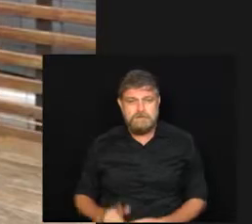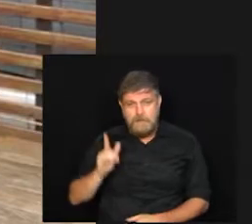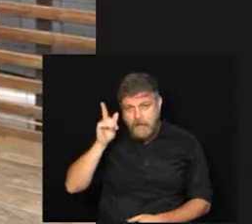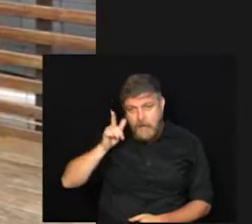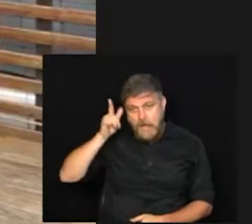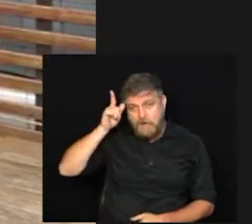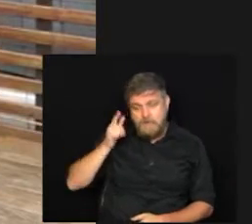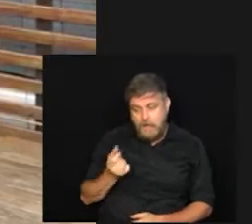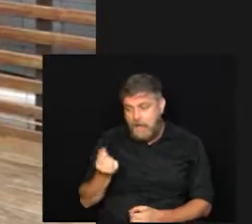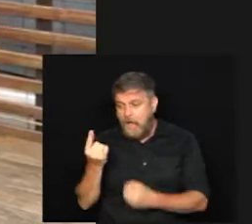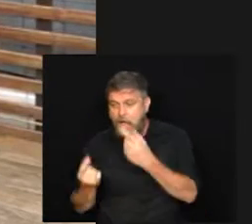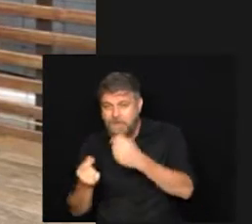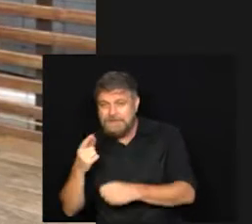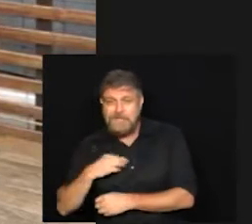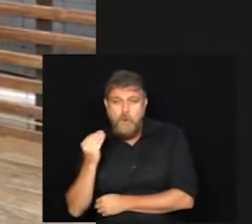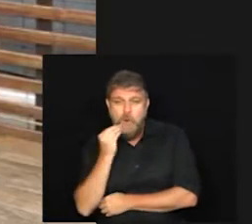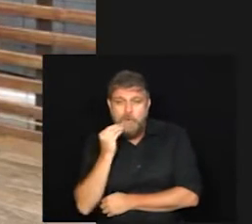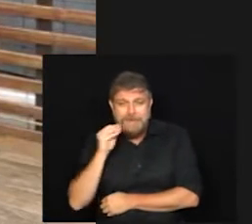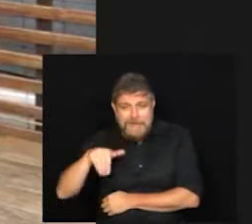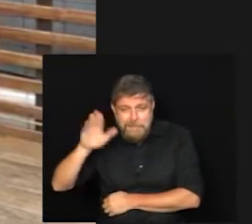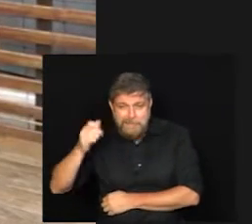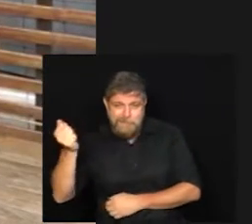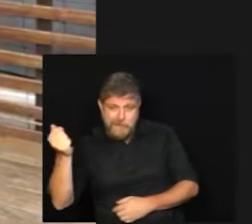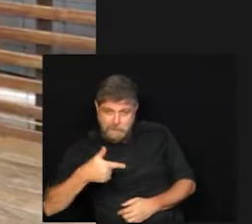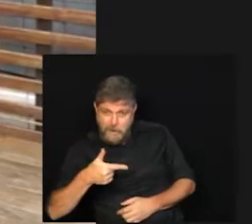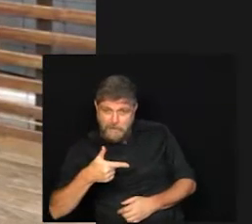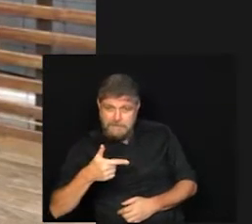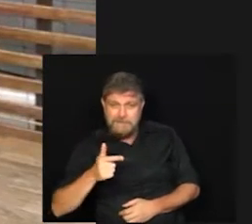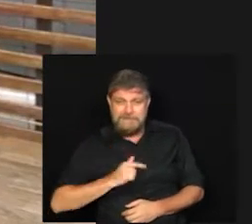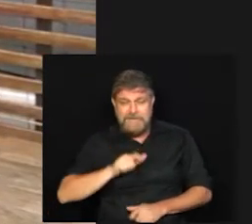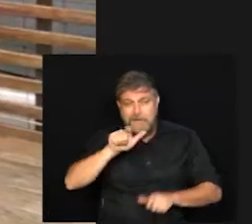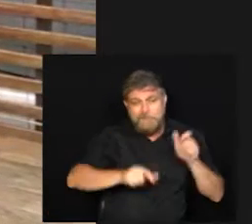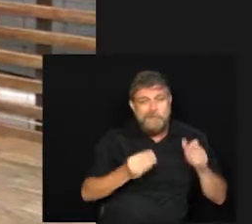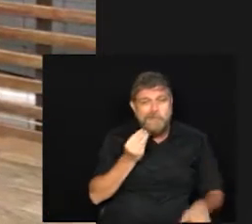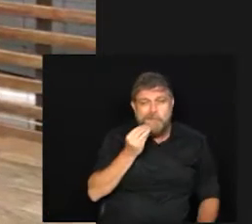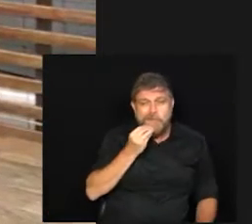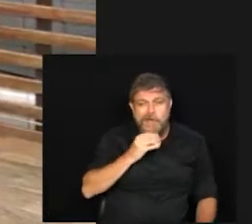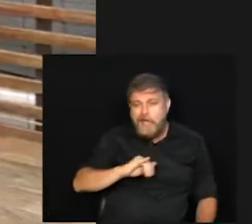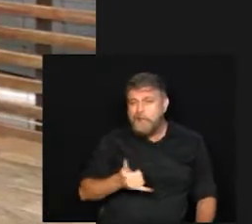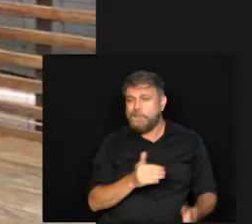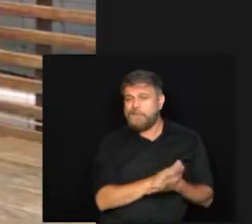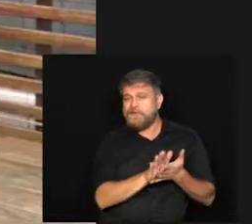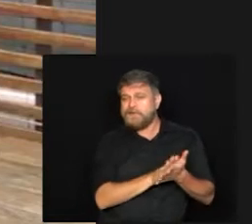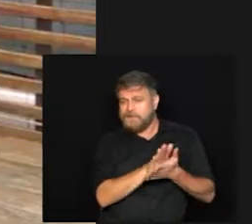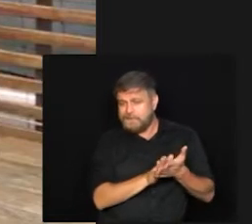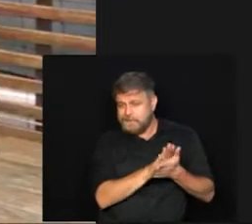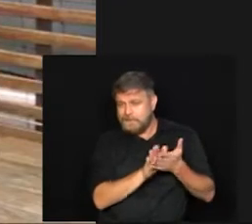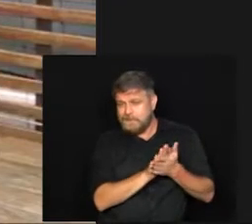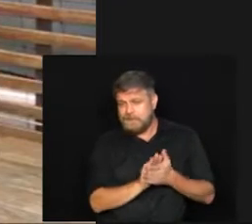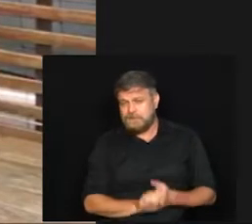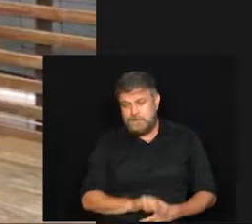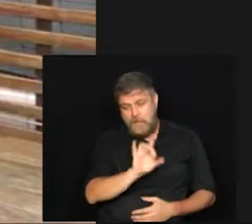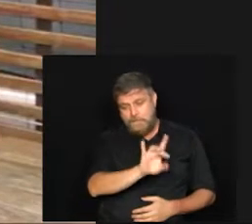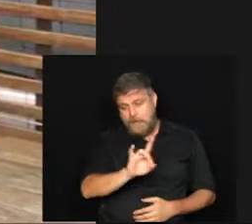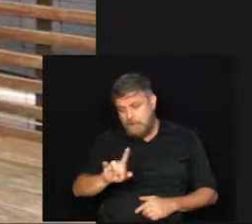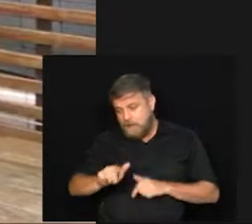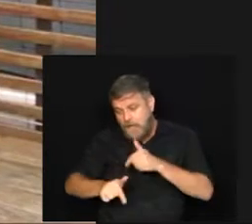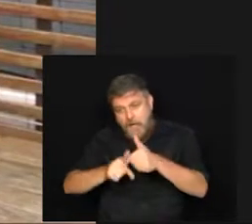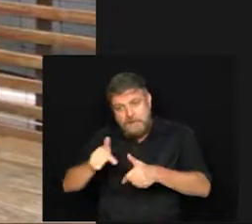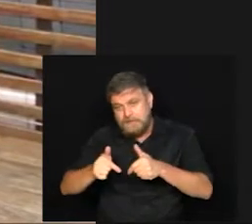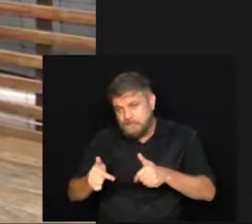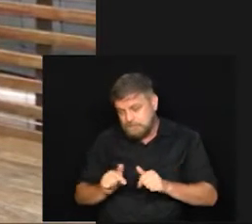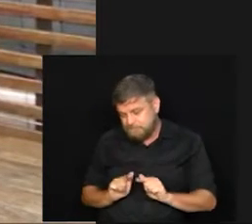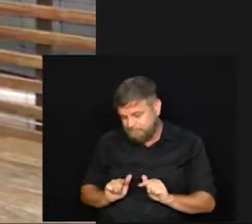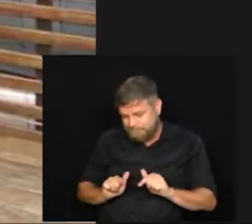umas têm mais oportunidade que as outras, porém muitas têm oportunidade e não aproveitam. Vai muito da sua dedicação, do seu trabalho ali, para